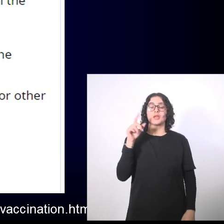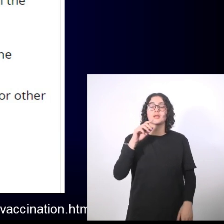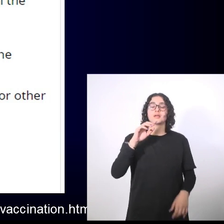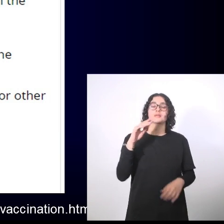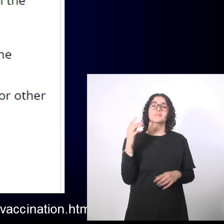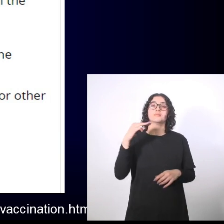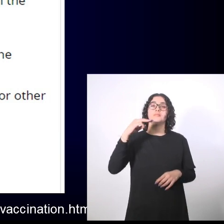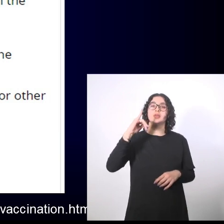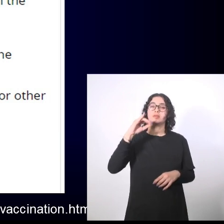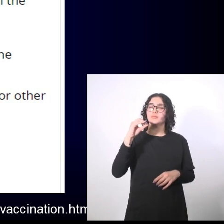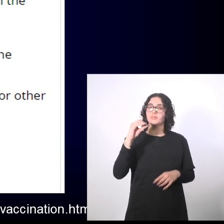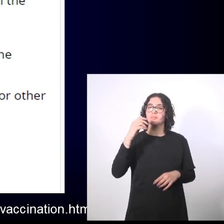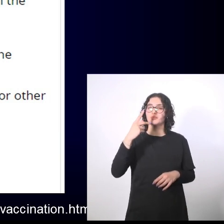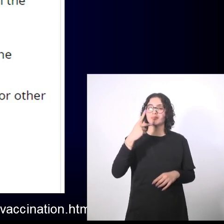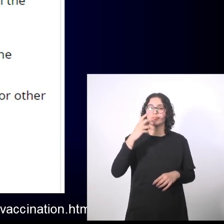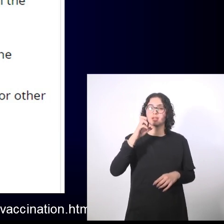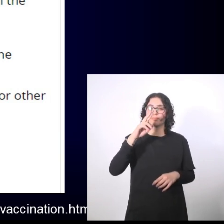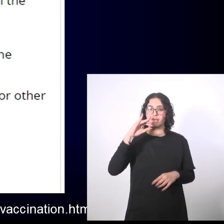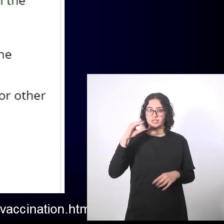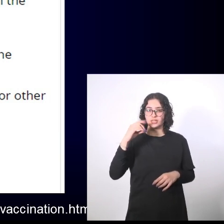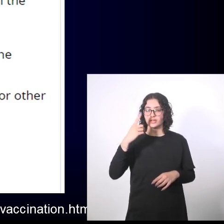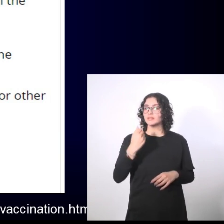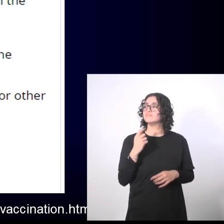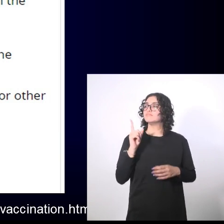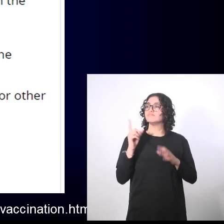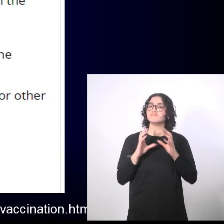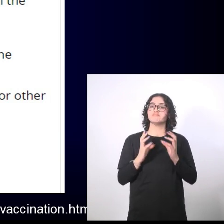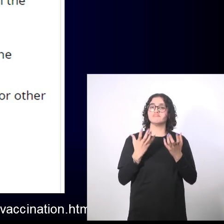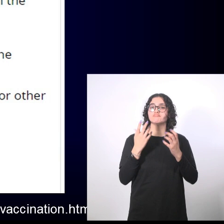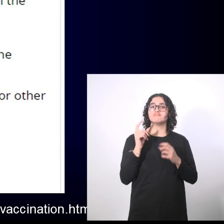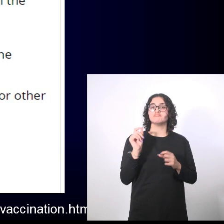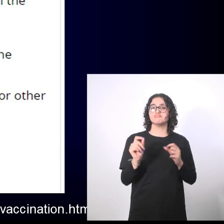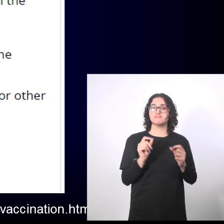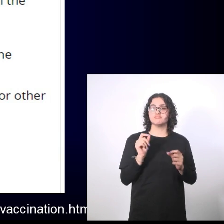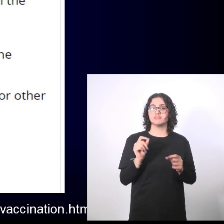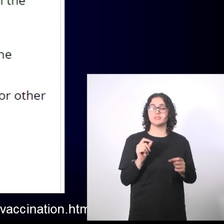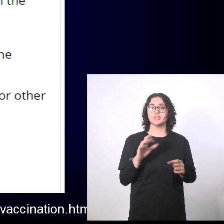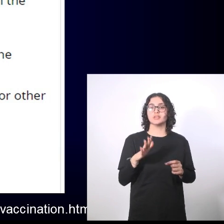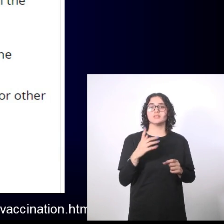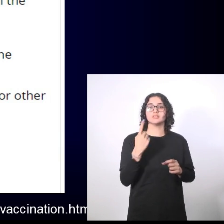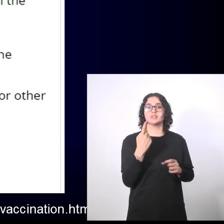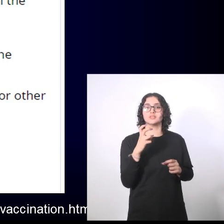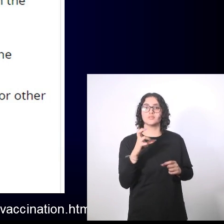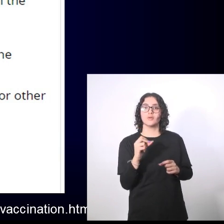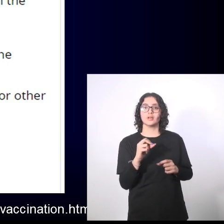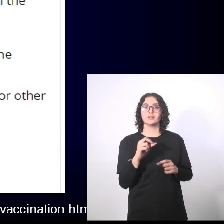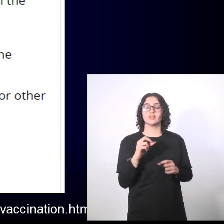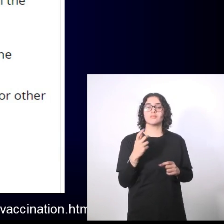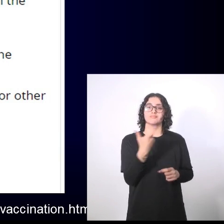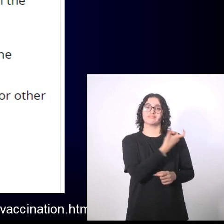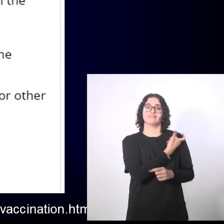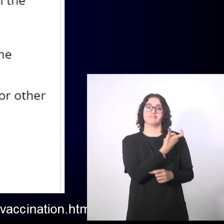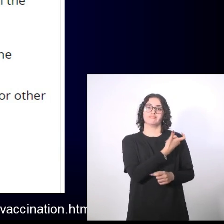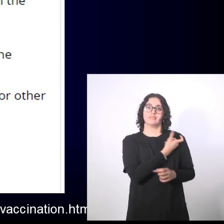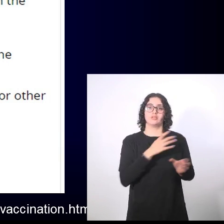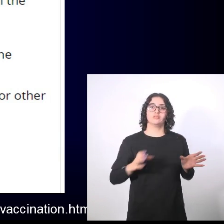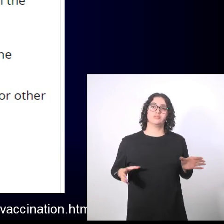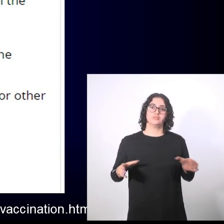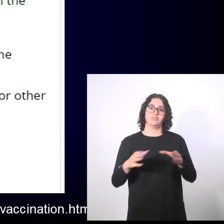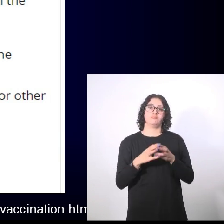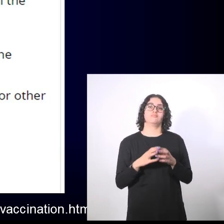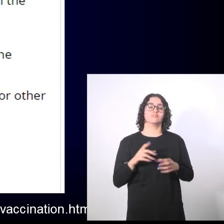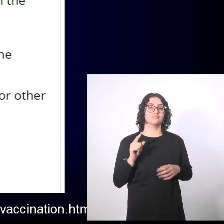miopericardite, ela ocorre numa proporção de 1 para cada 150, 200 vacinados. Então, é